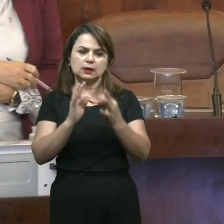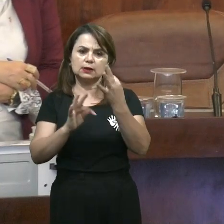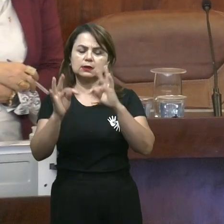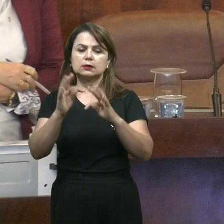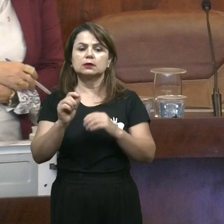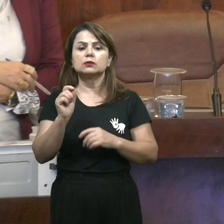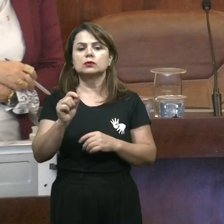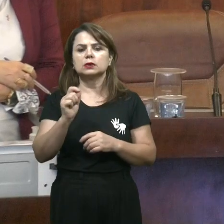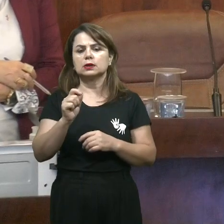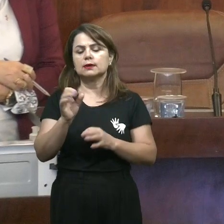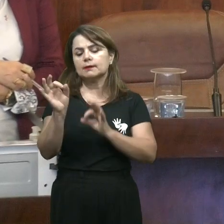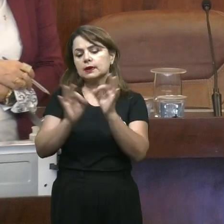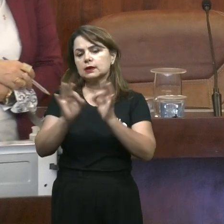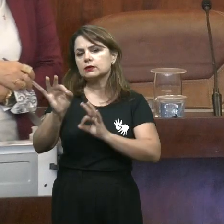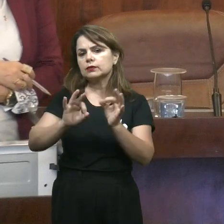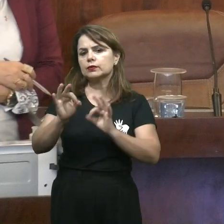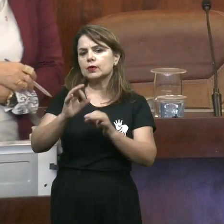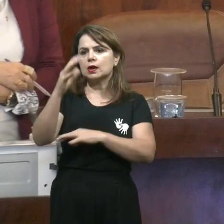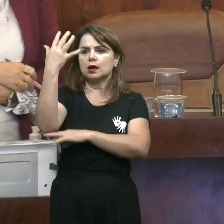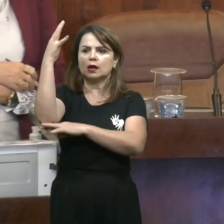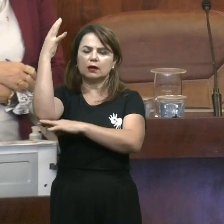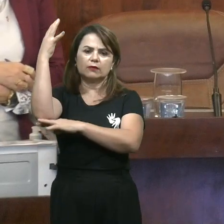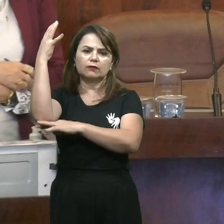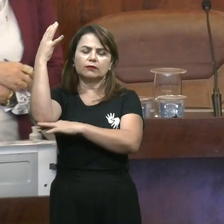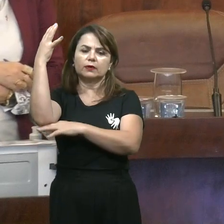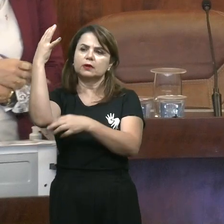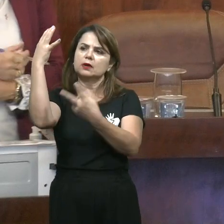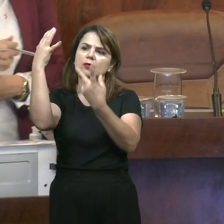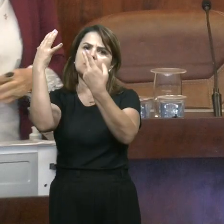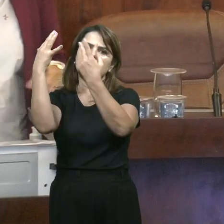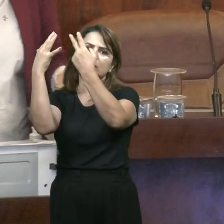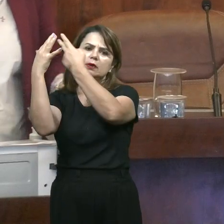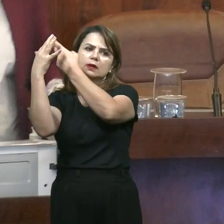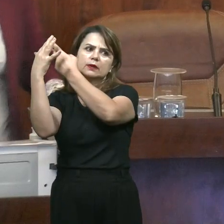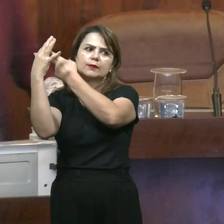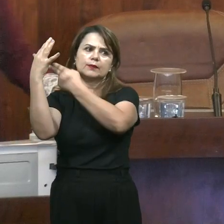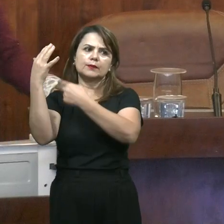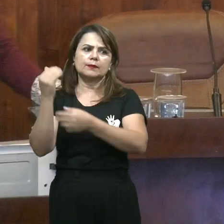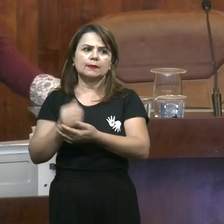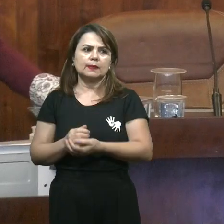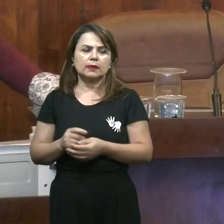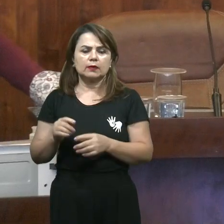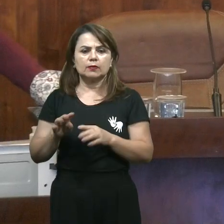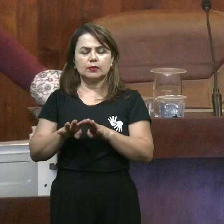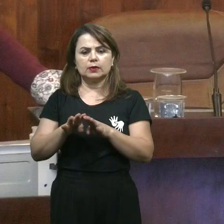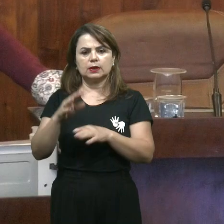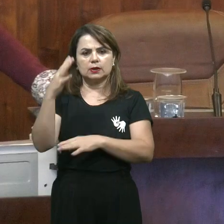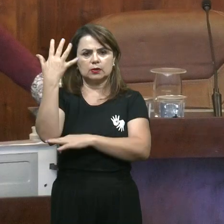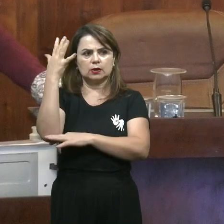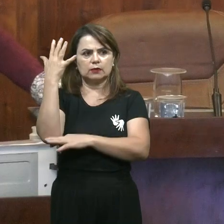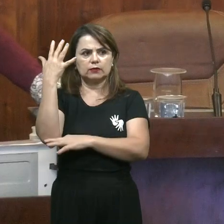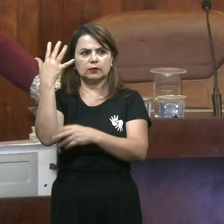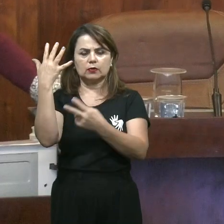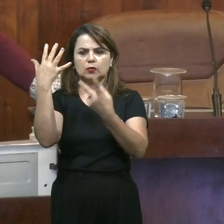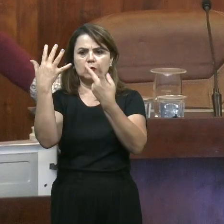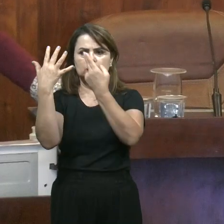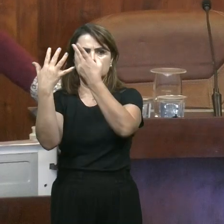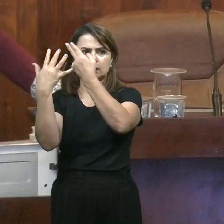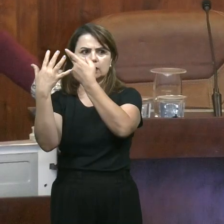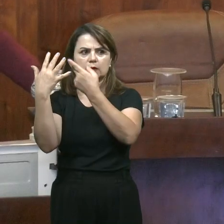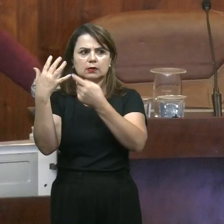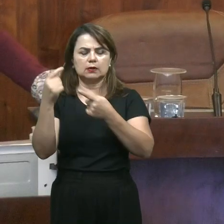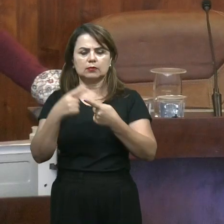árvores em risco de queda. Atualmente, o setor se encontra sem condições de atender o mínimo necessário para